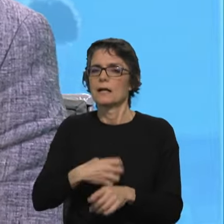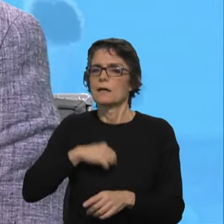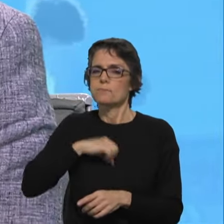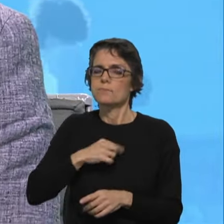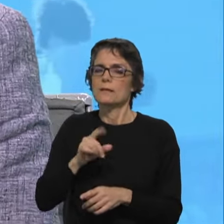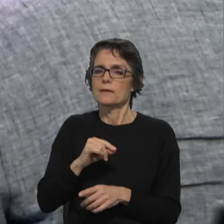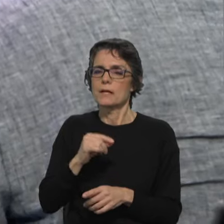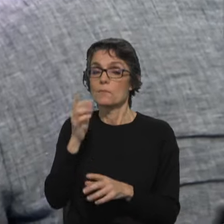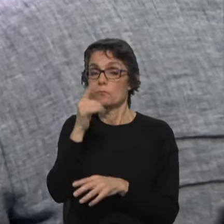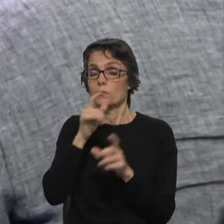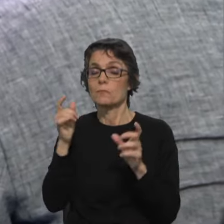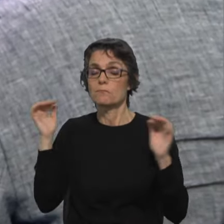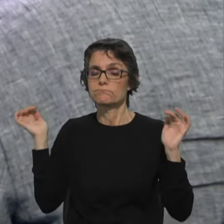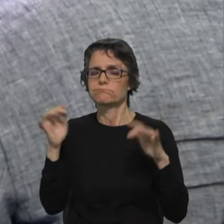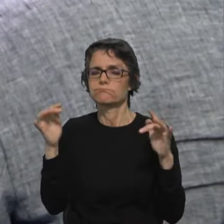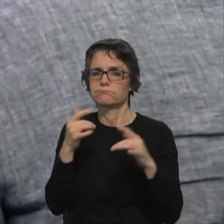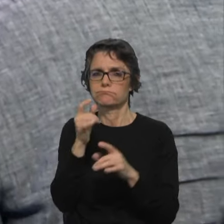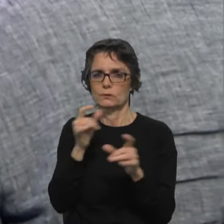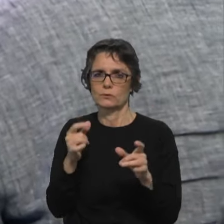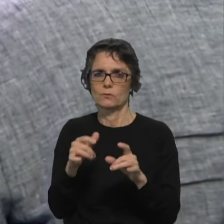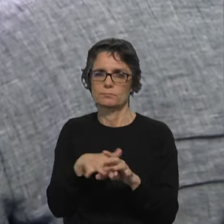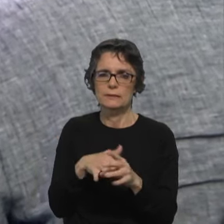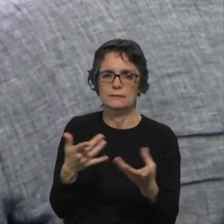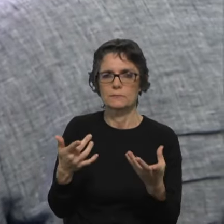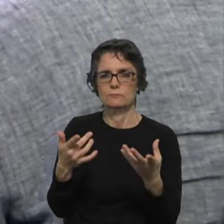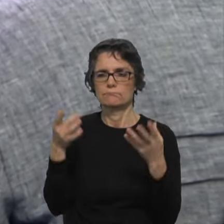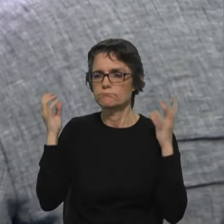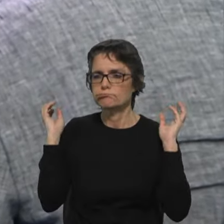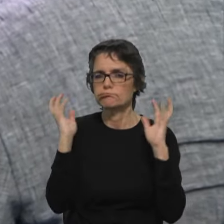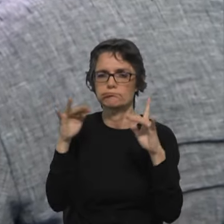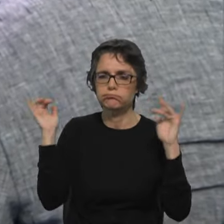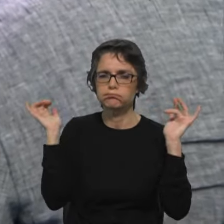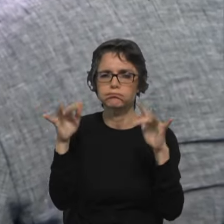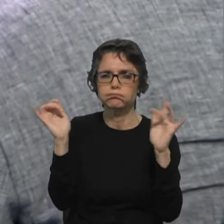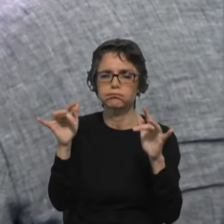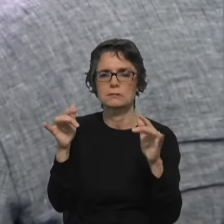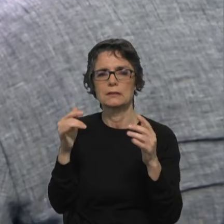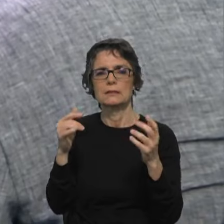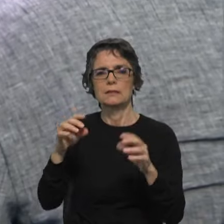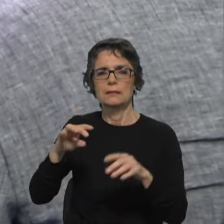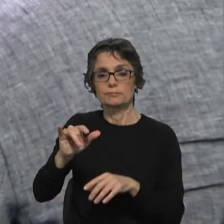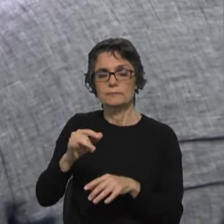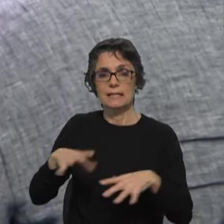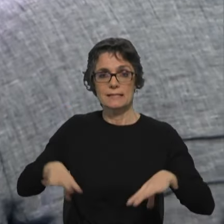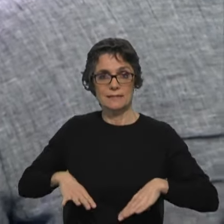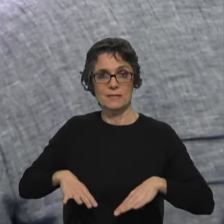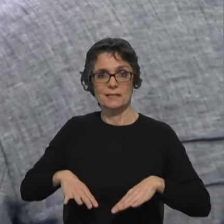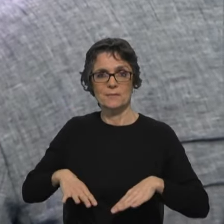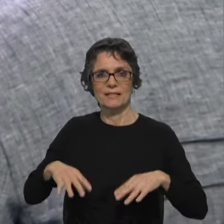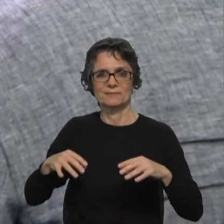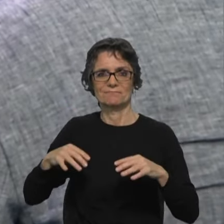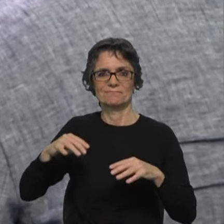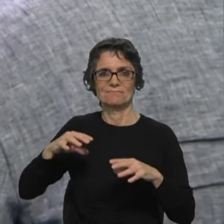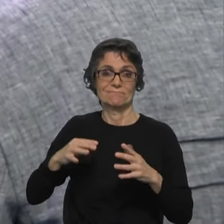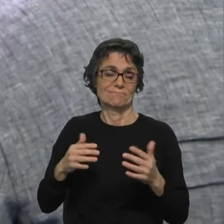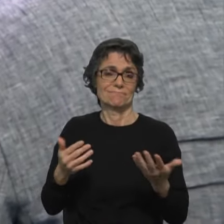é que atrai mais gente. E milhares de pessoas acorrem à Santa Maria da Feira, vindas de fora